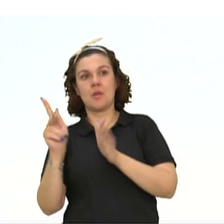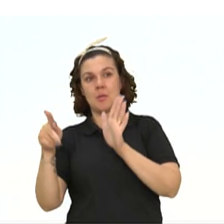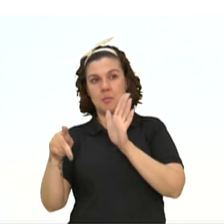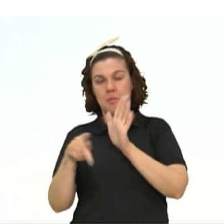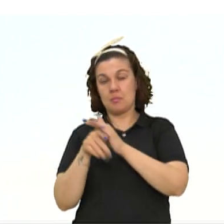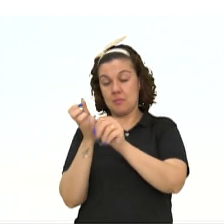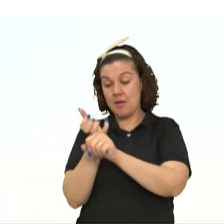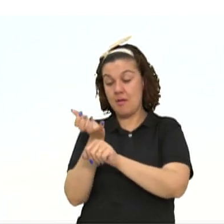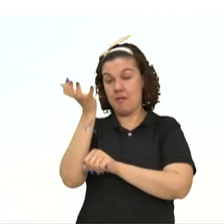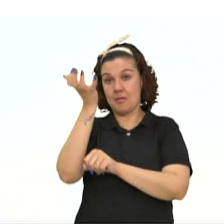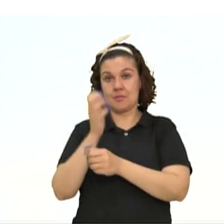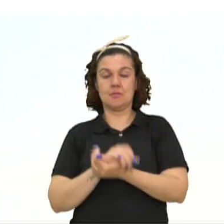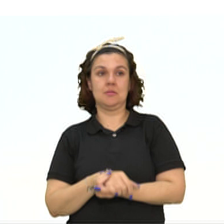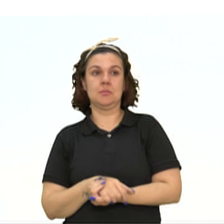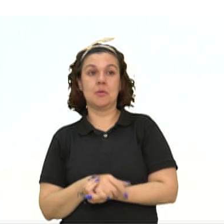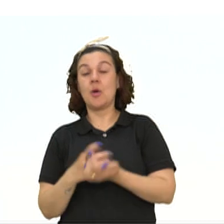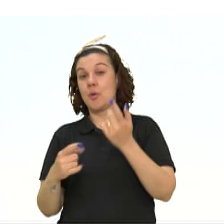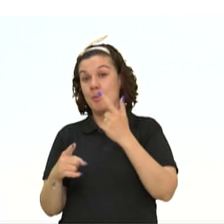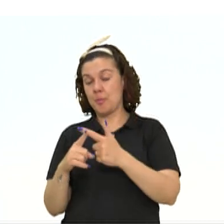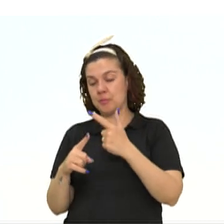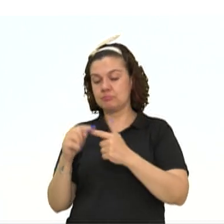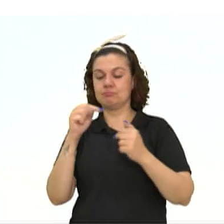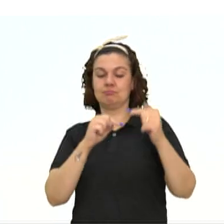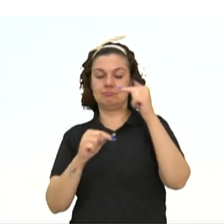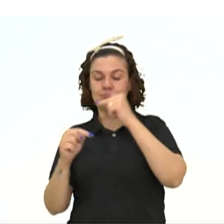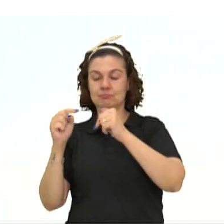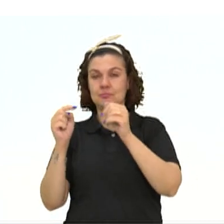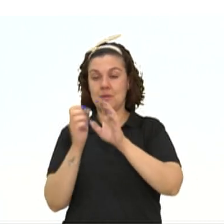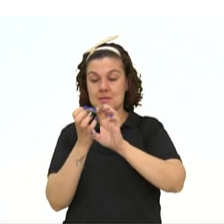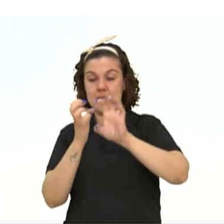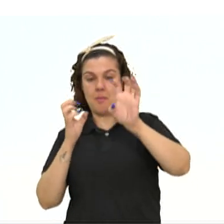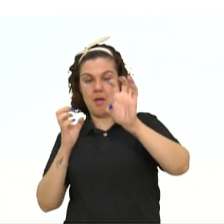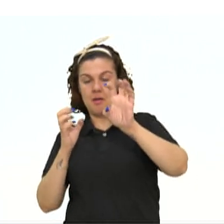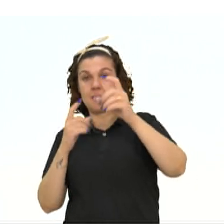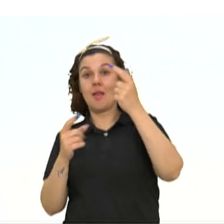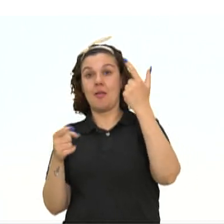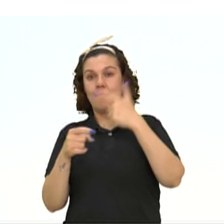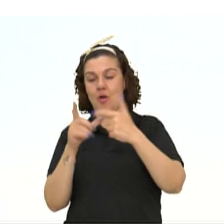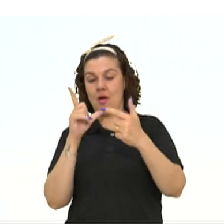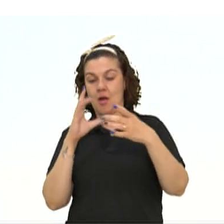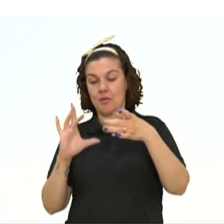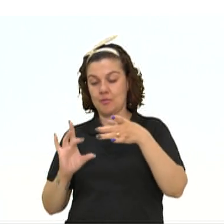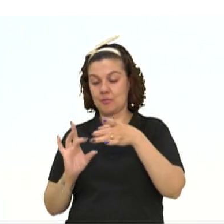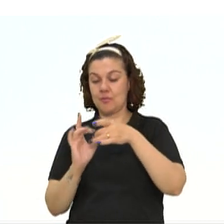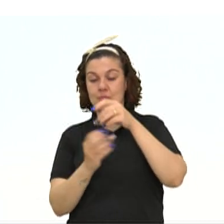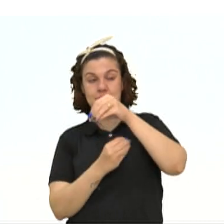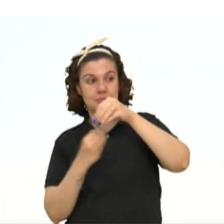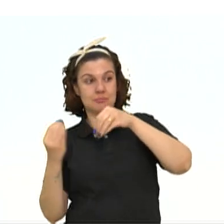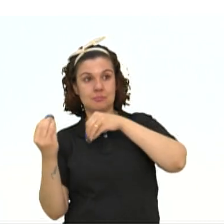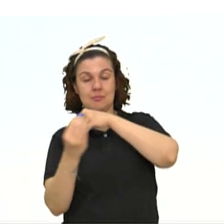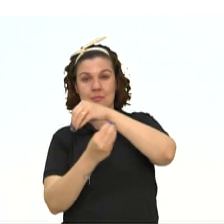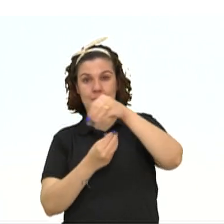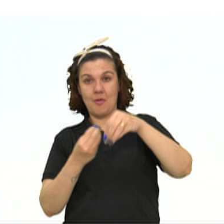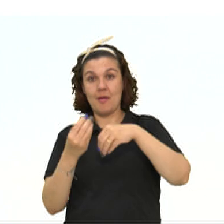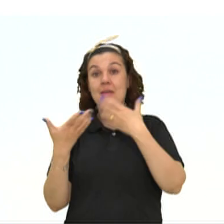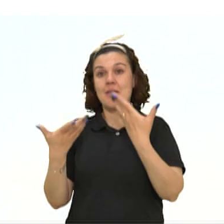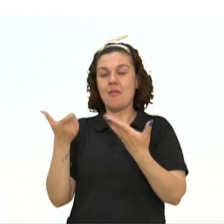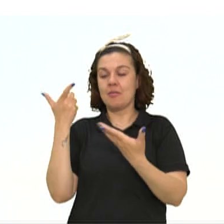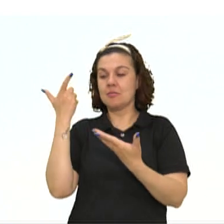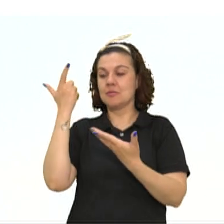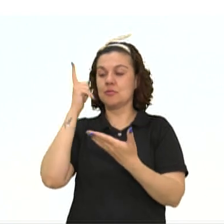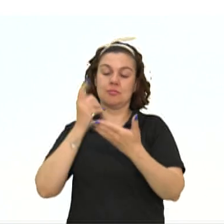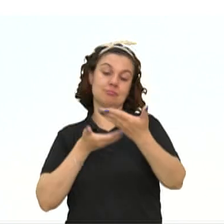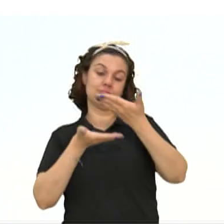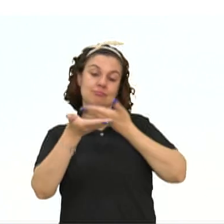processo exotérmico. Uma vez que os íons estão separados, as moléculas de água vão circular esses íons e aí vão fazer